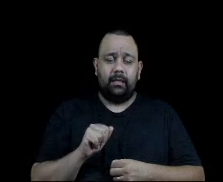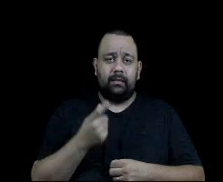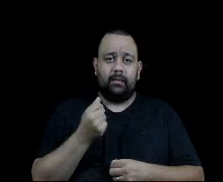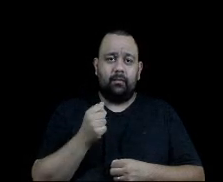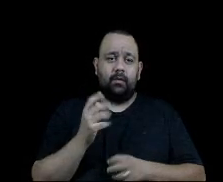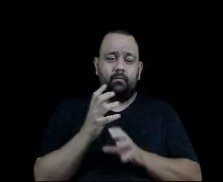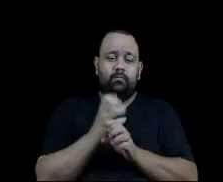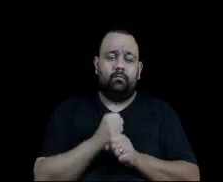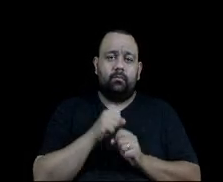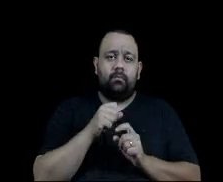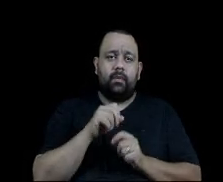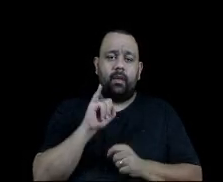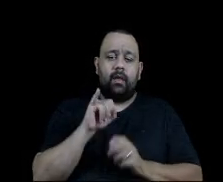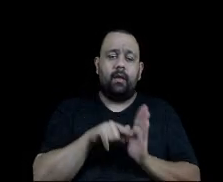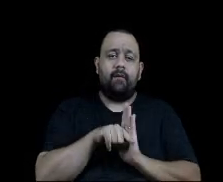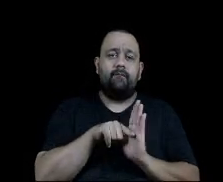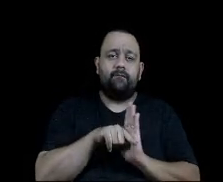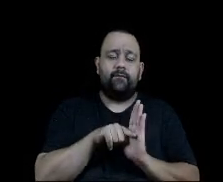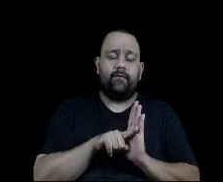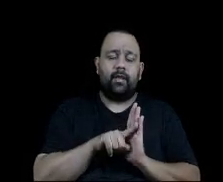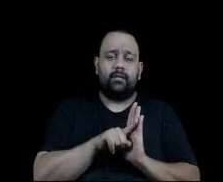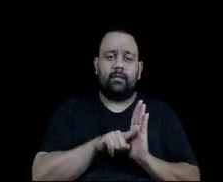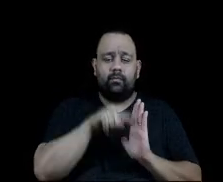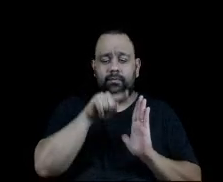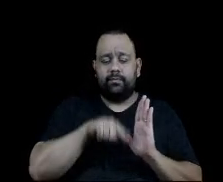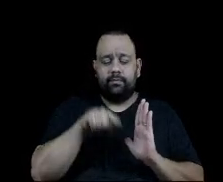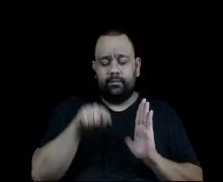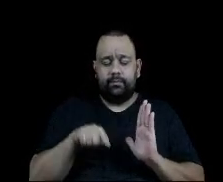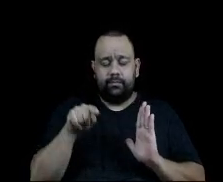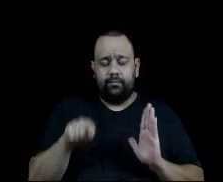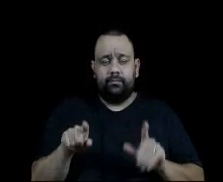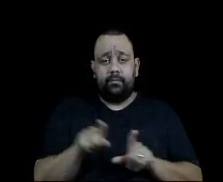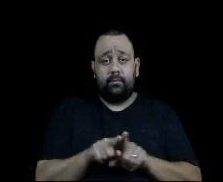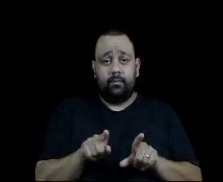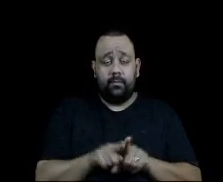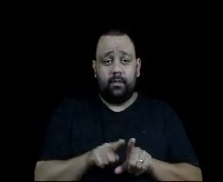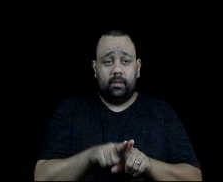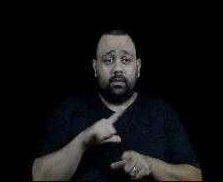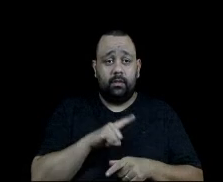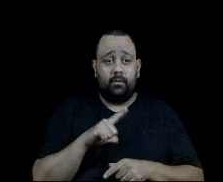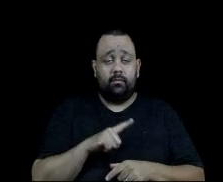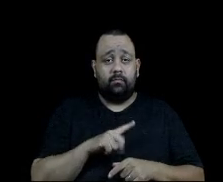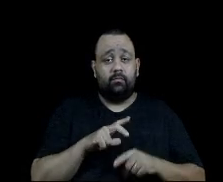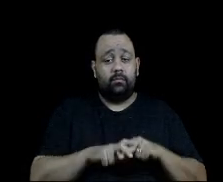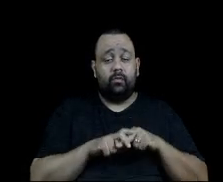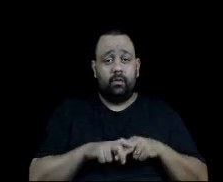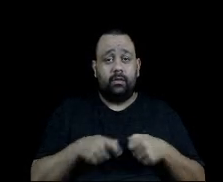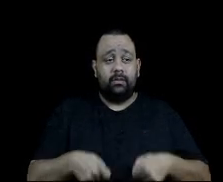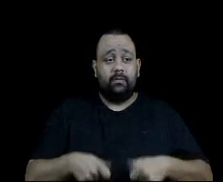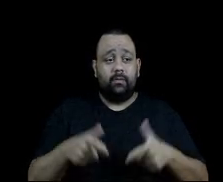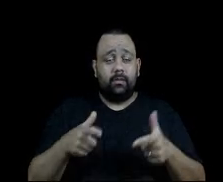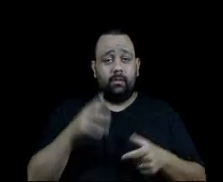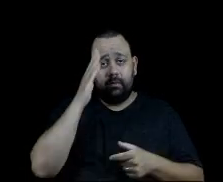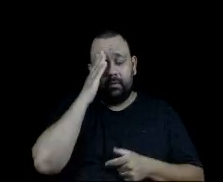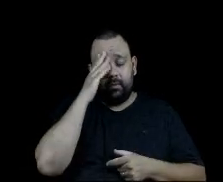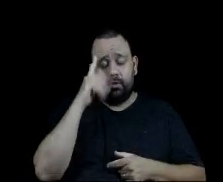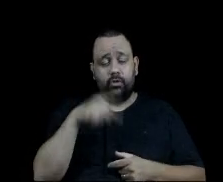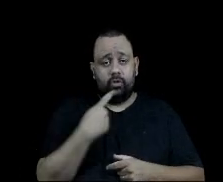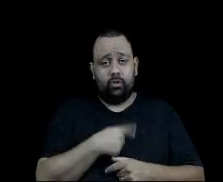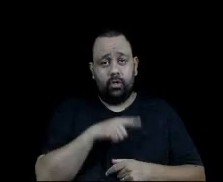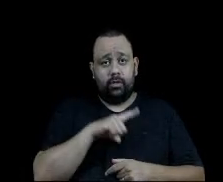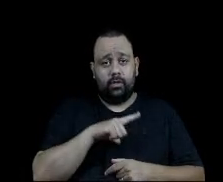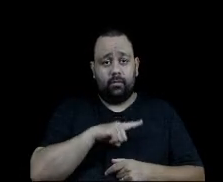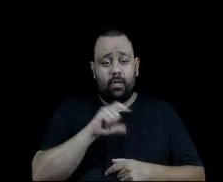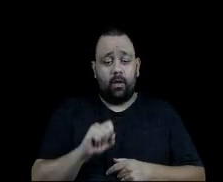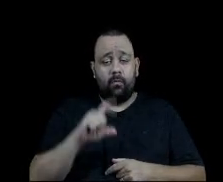receita também está ligado à inflação. Essa inflação também ela atinge as despesas,